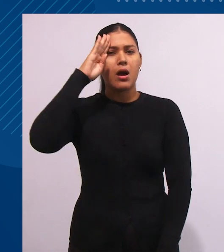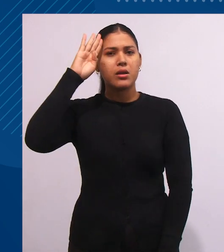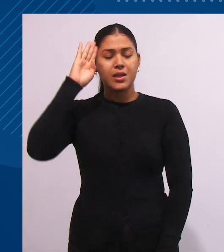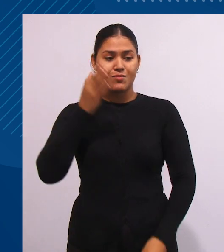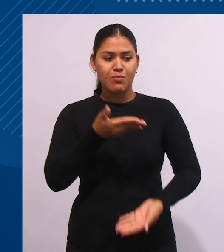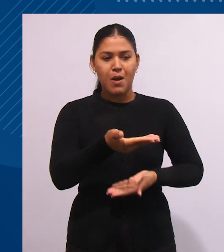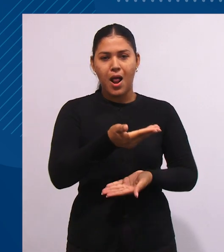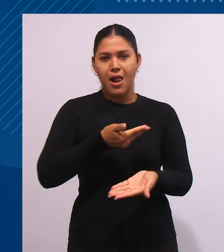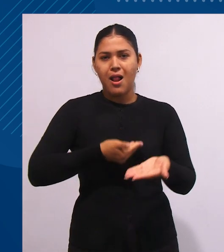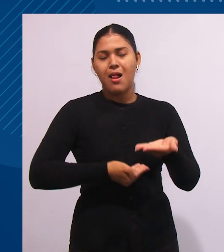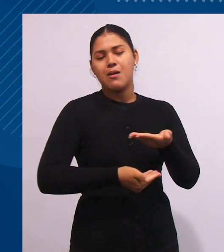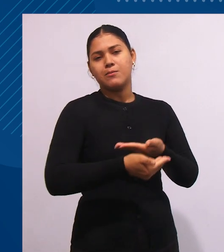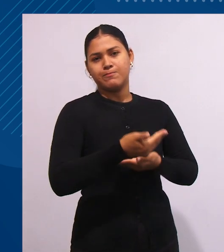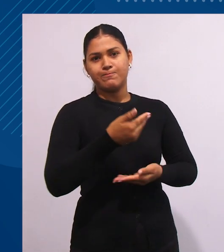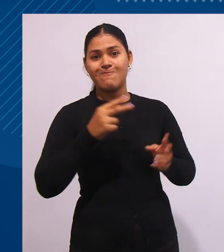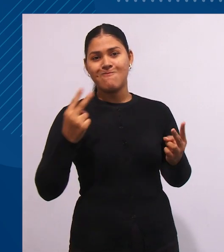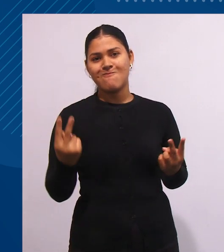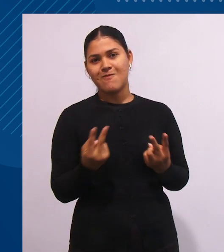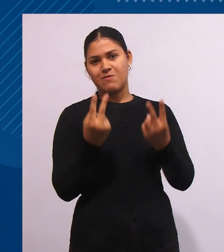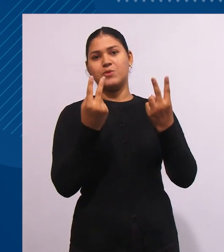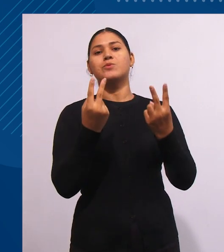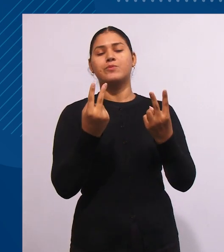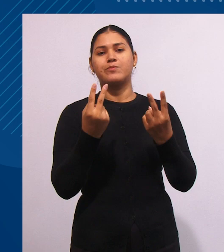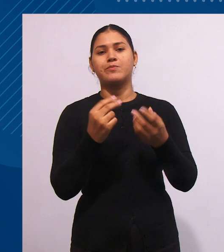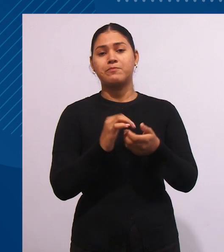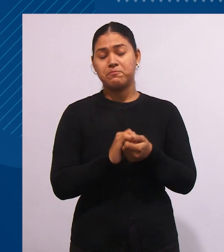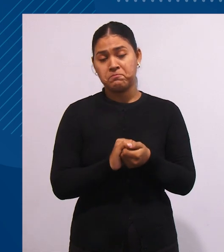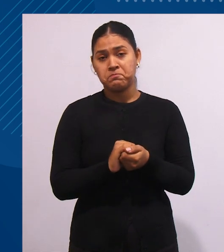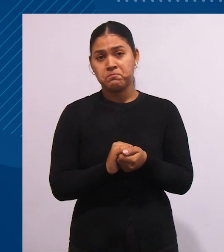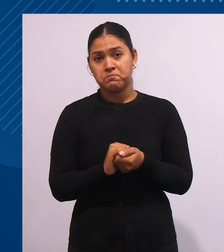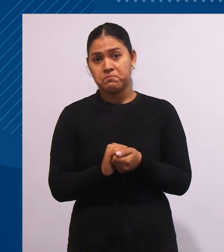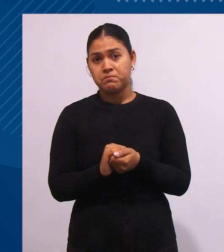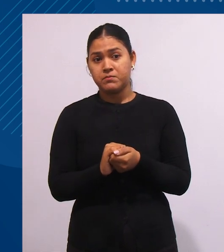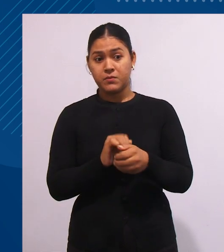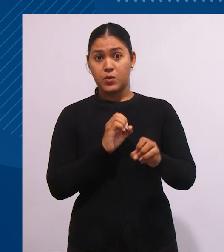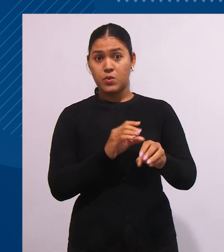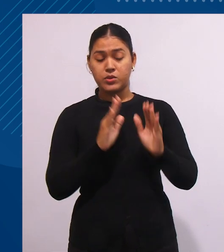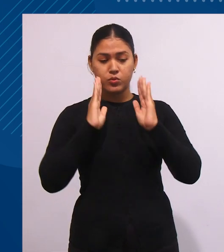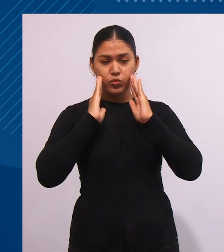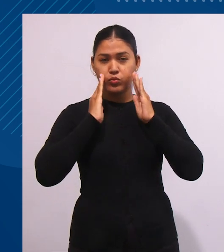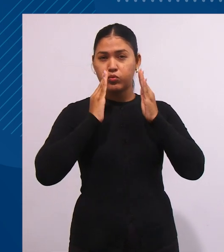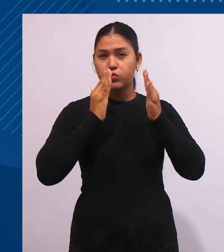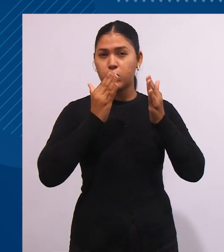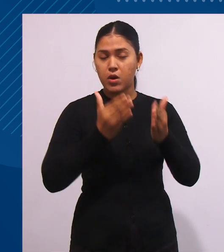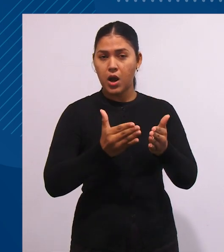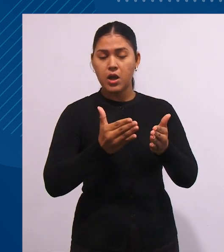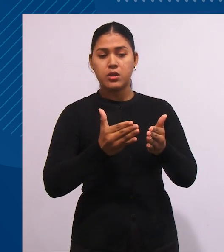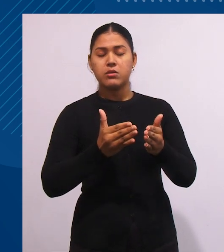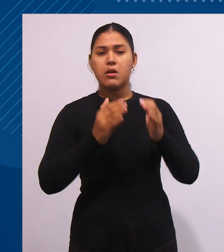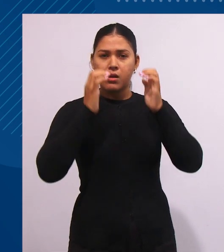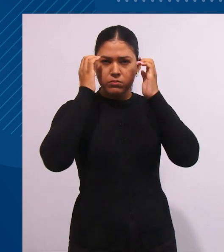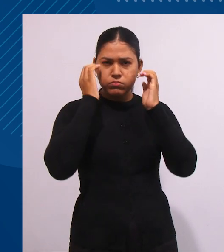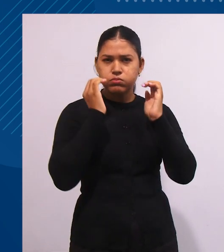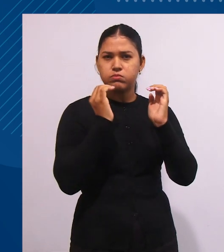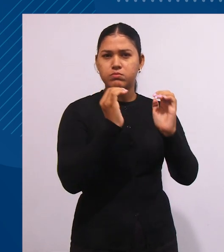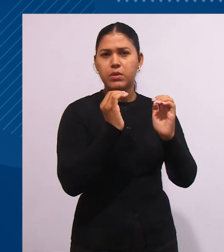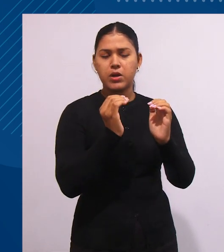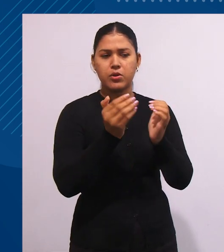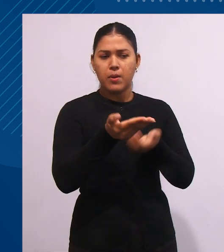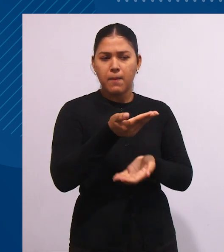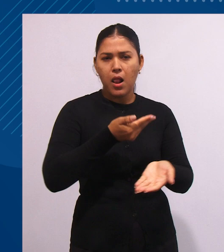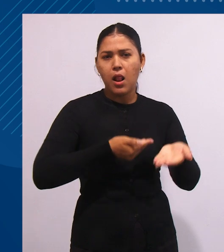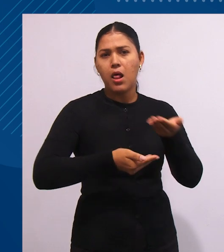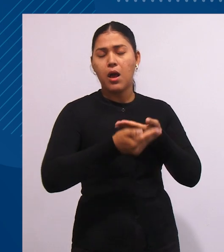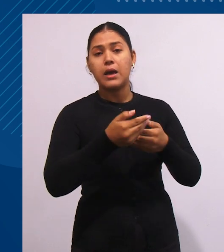alunos envolvidos. Ela, por ser uma educação que visa promover a compreensão e o respeito, né,